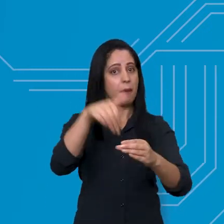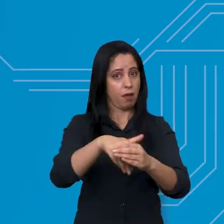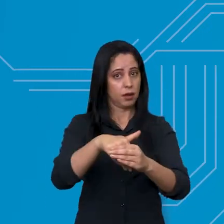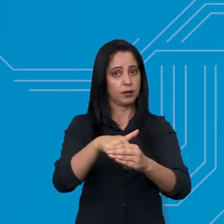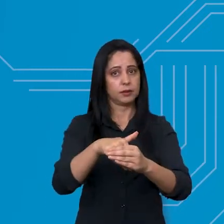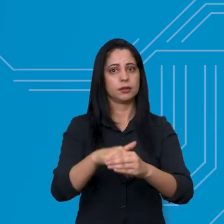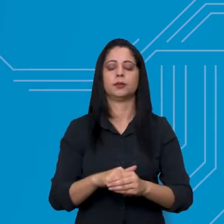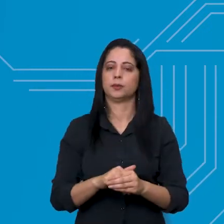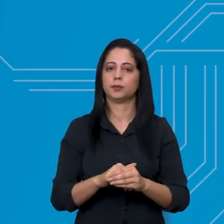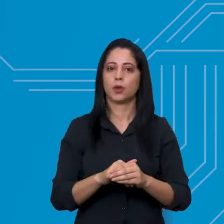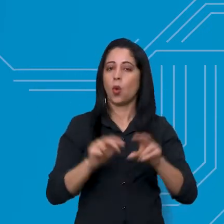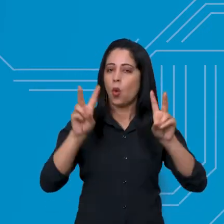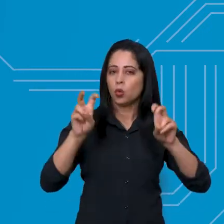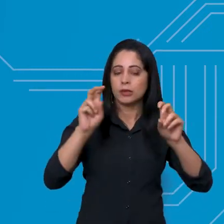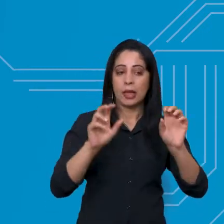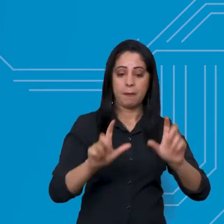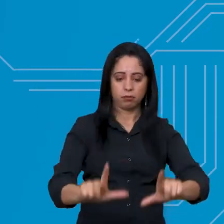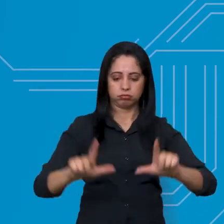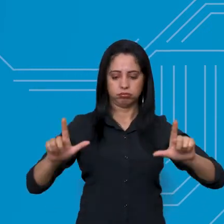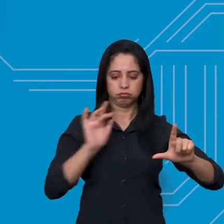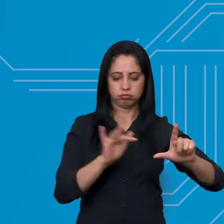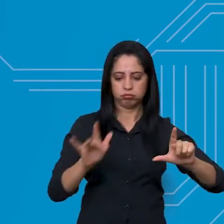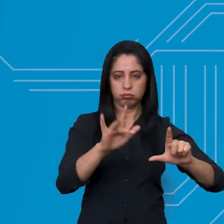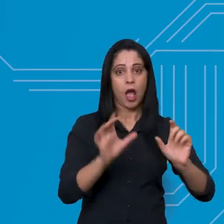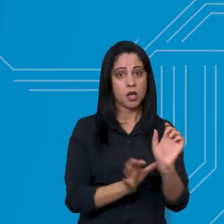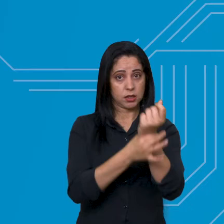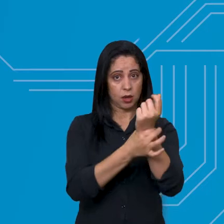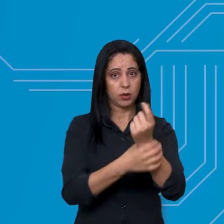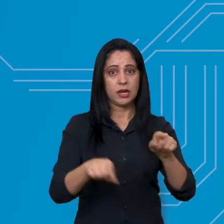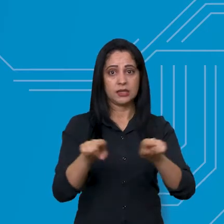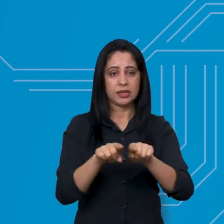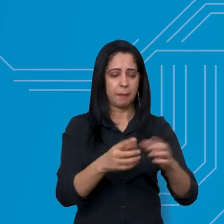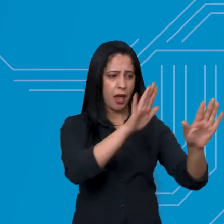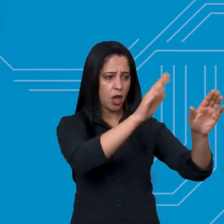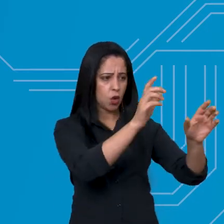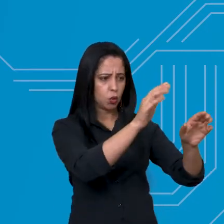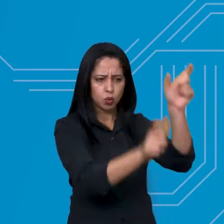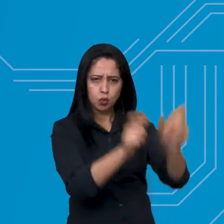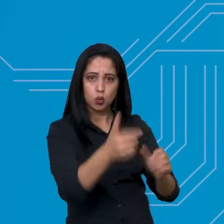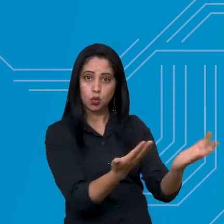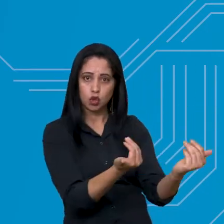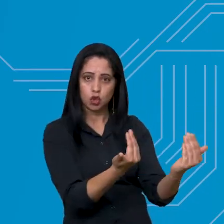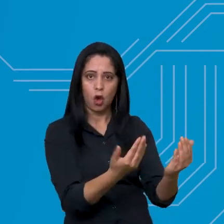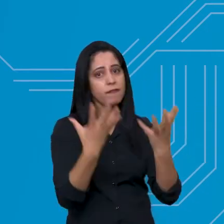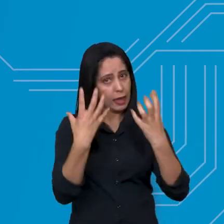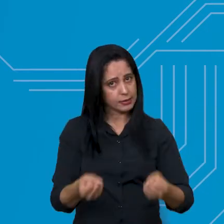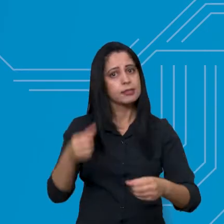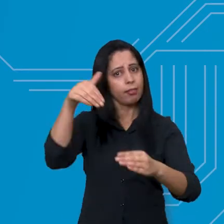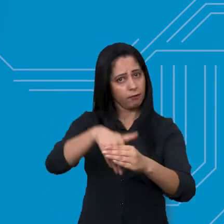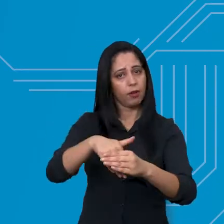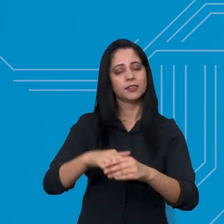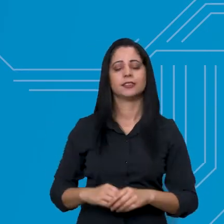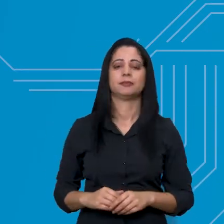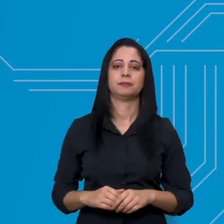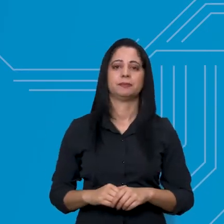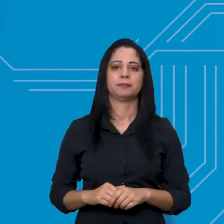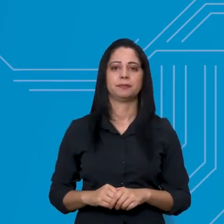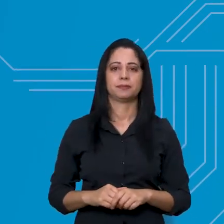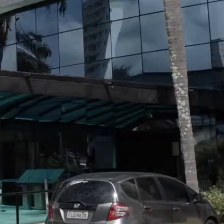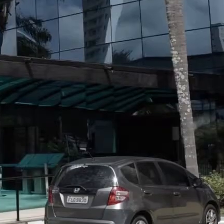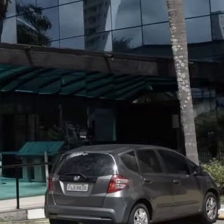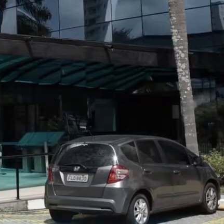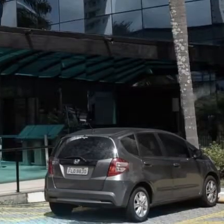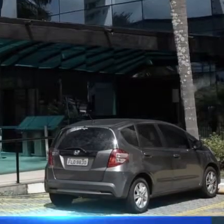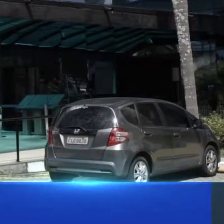da série Eleições. Vamos abordar a segurança nas urnas e a adesão recorde dos jovens no processo eleitoral deste ano. É daqui a